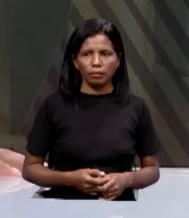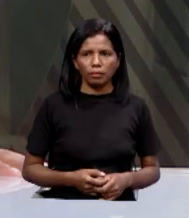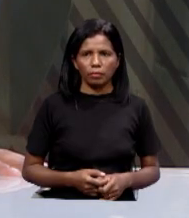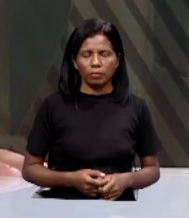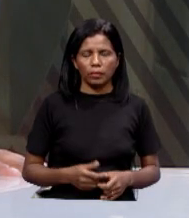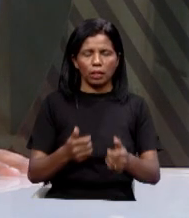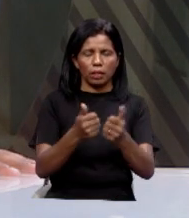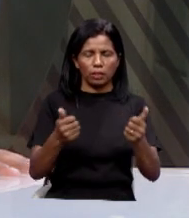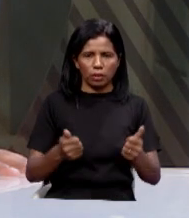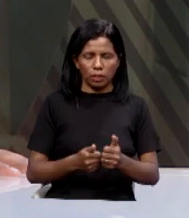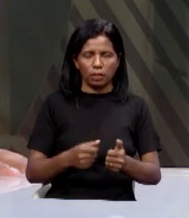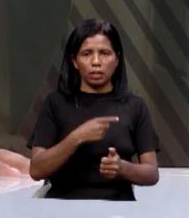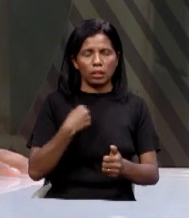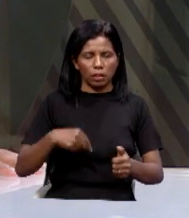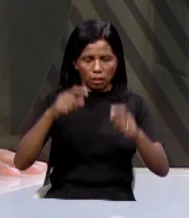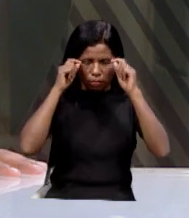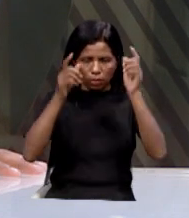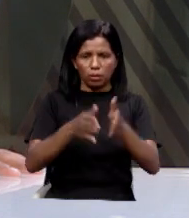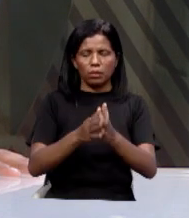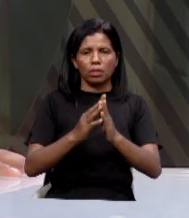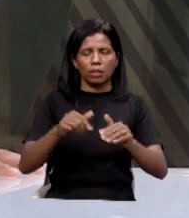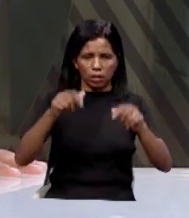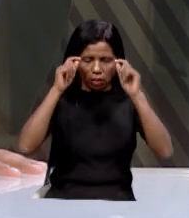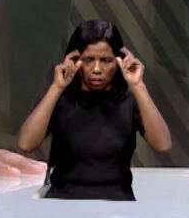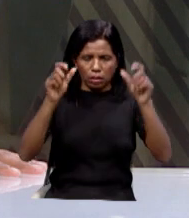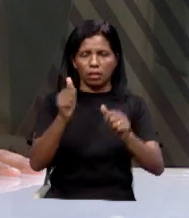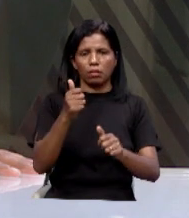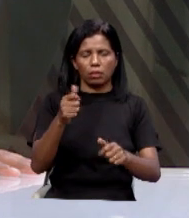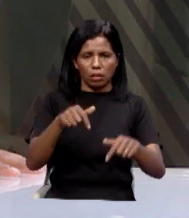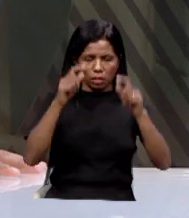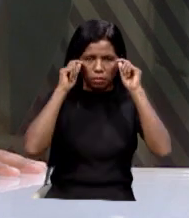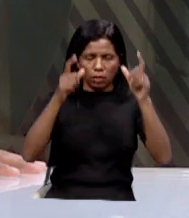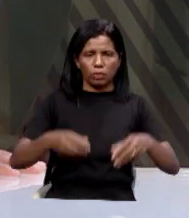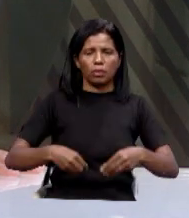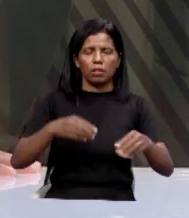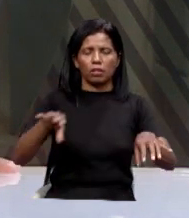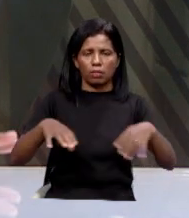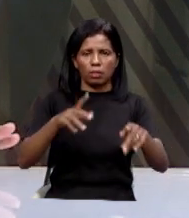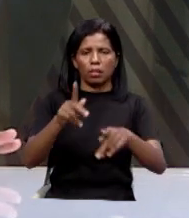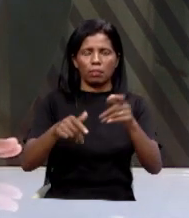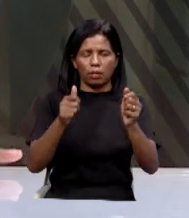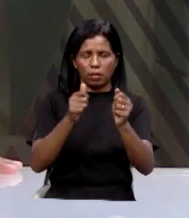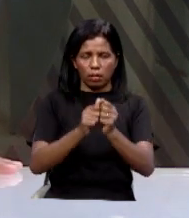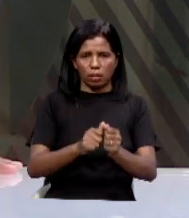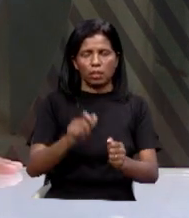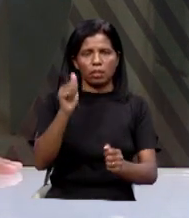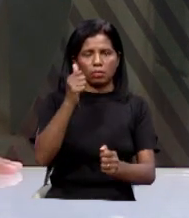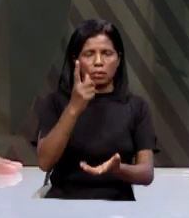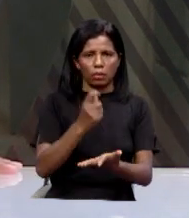Asosë së nësënës Union Timor-Leshte, zishti tine në sënullu e Timor-Leshte, në fo në servisu bë Timor-Uan rihun sënullresin.